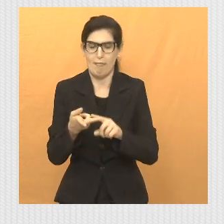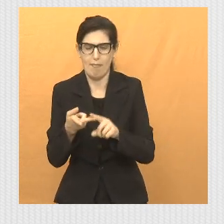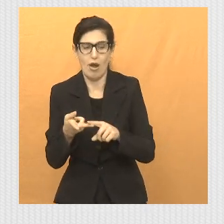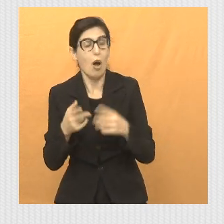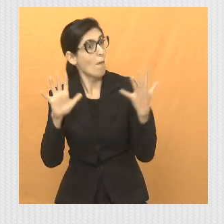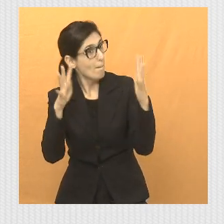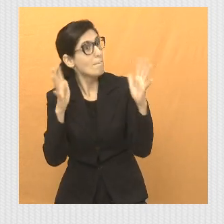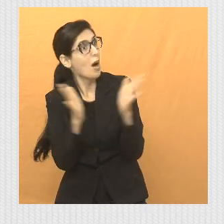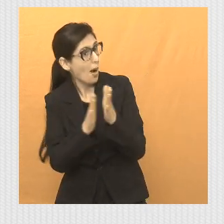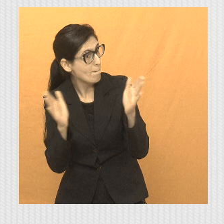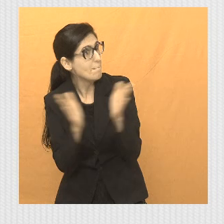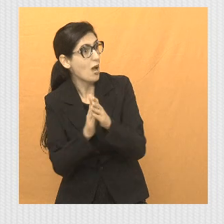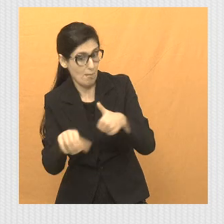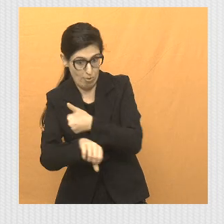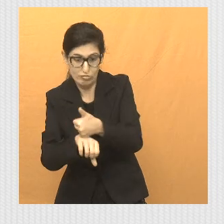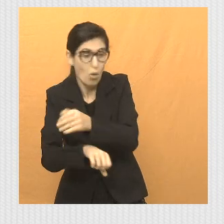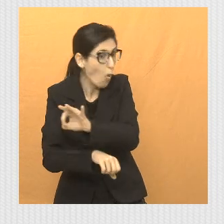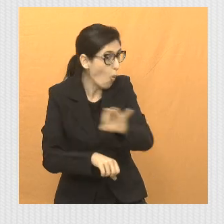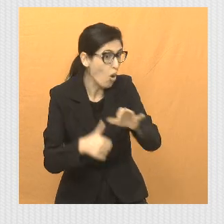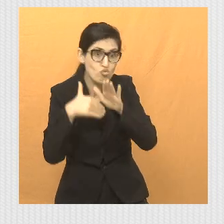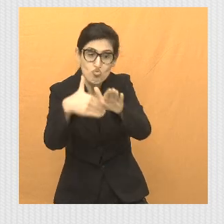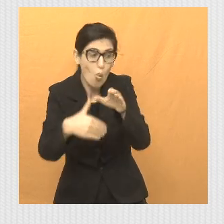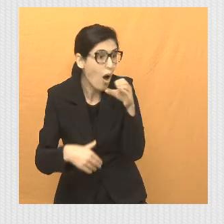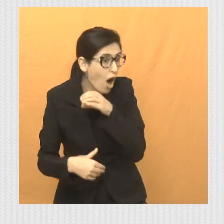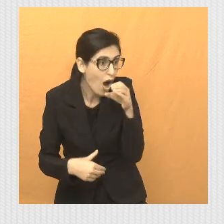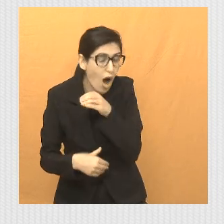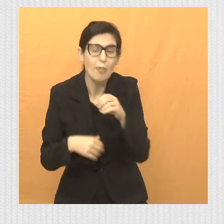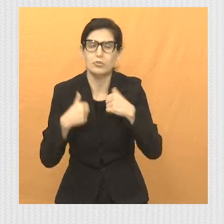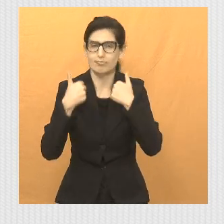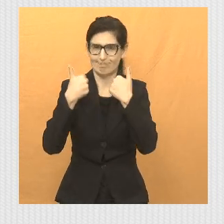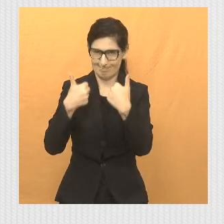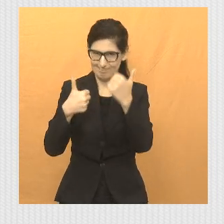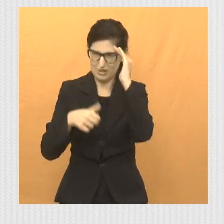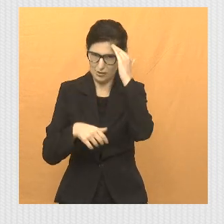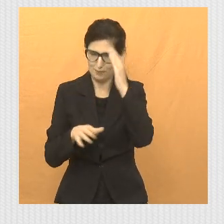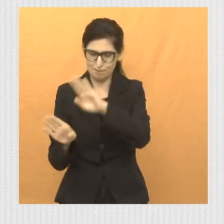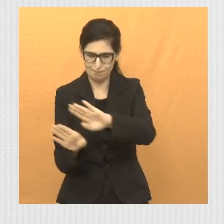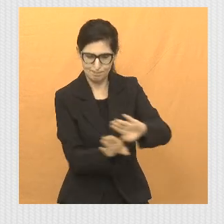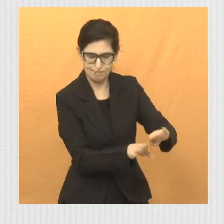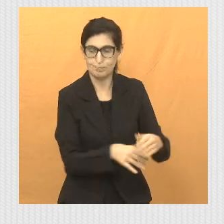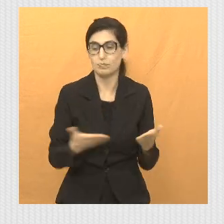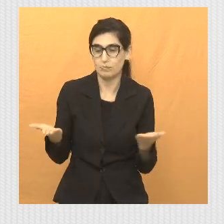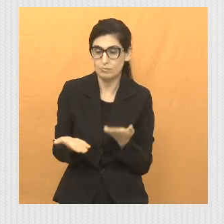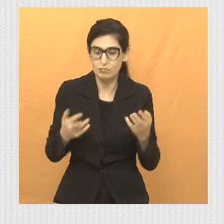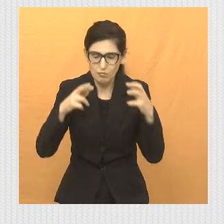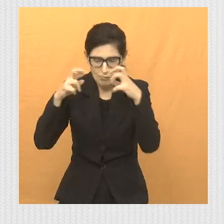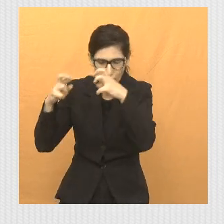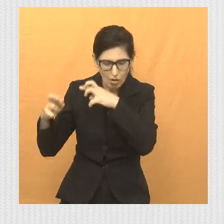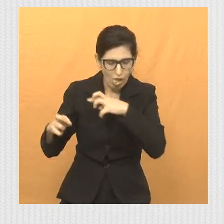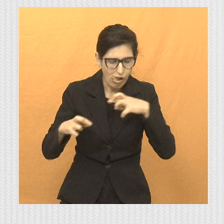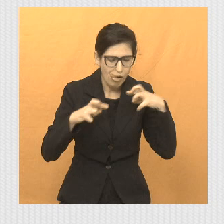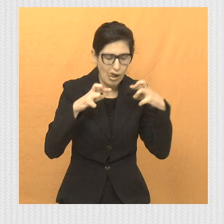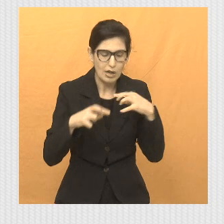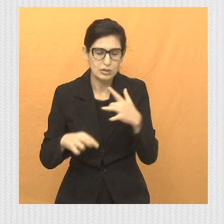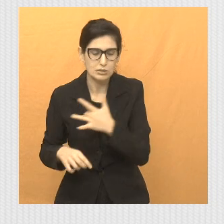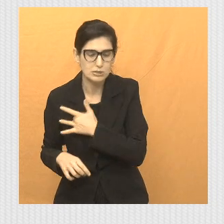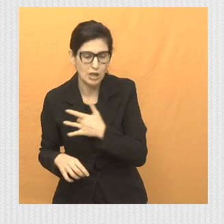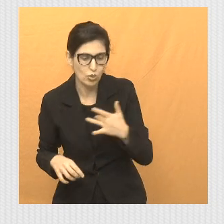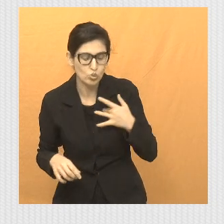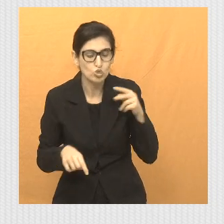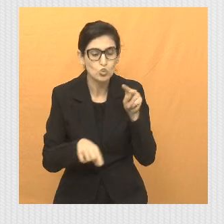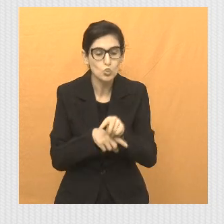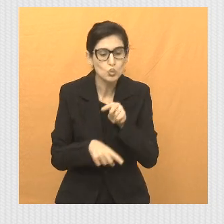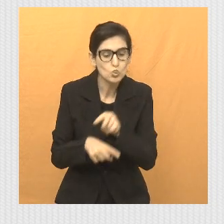Agora vamos falar um pouquinho sobre a vigilância à saúde. Iniciaremos pela vigilância sanitária. Pode